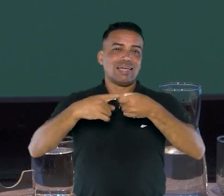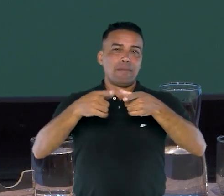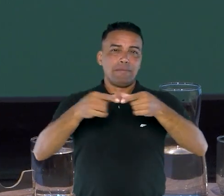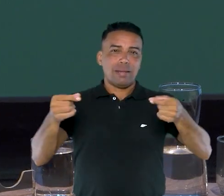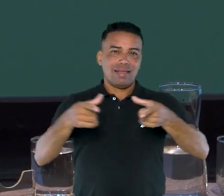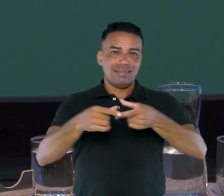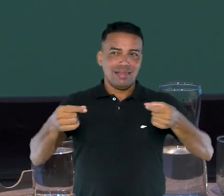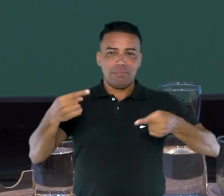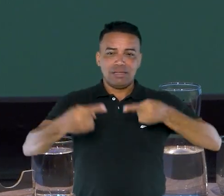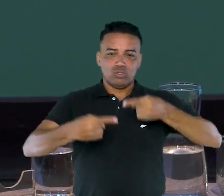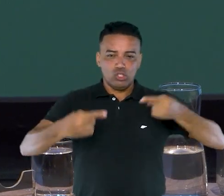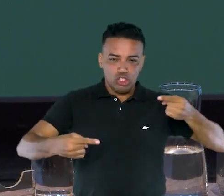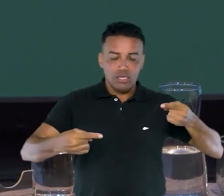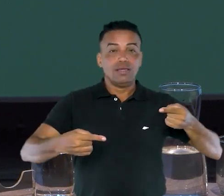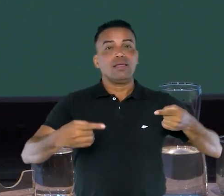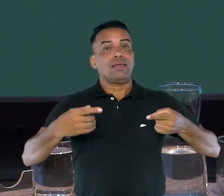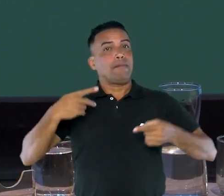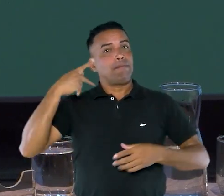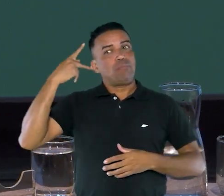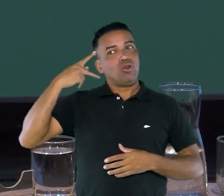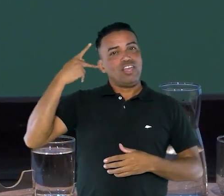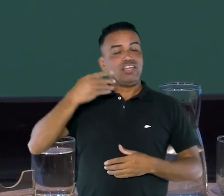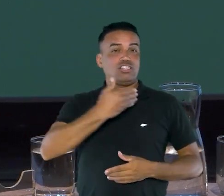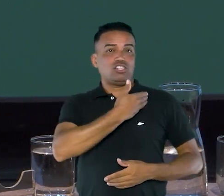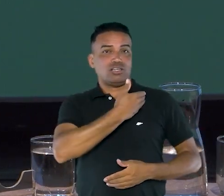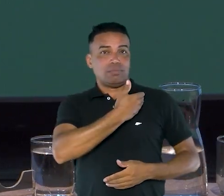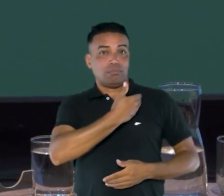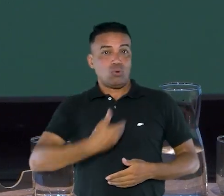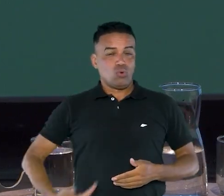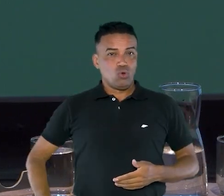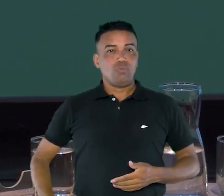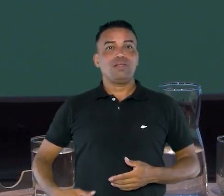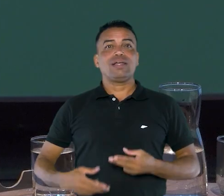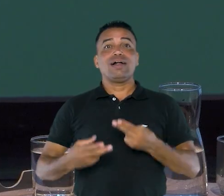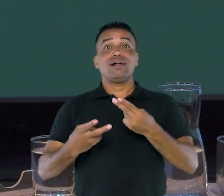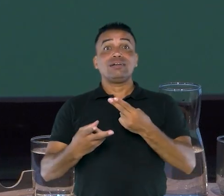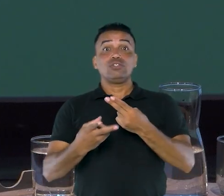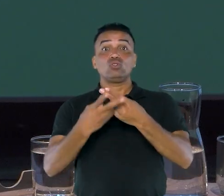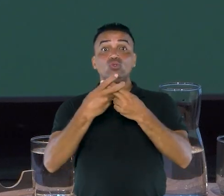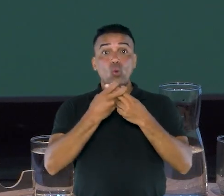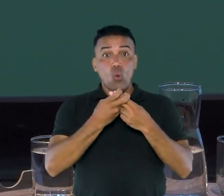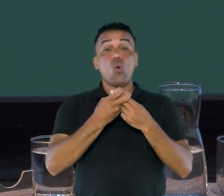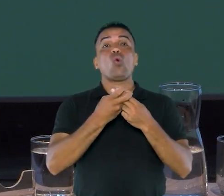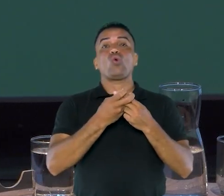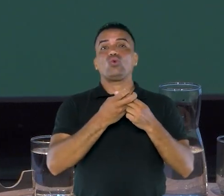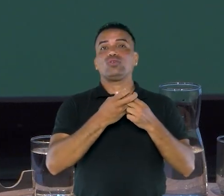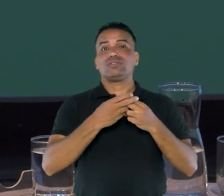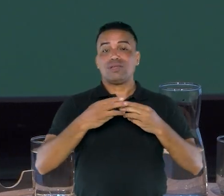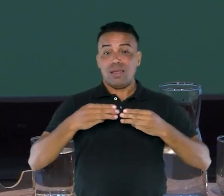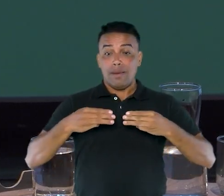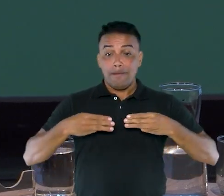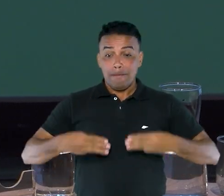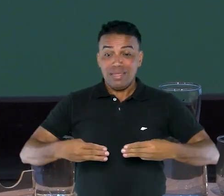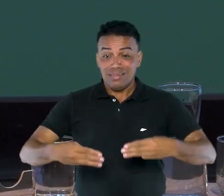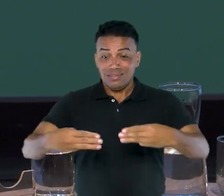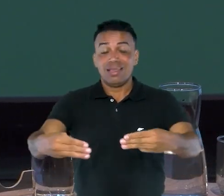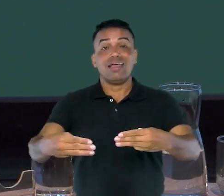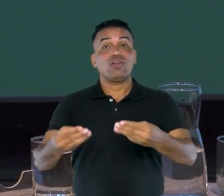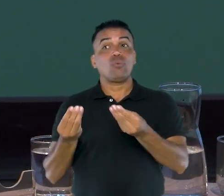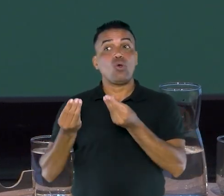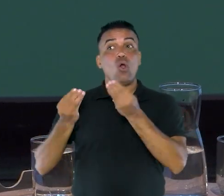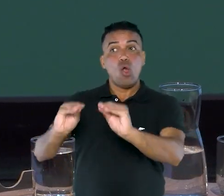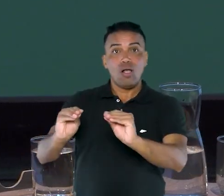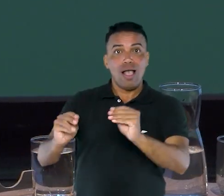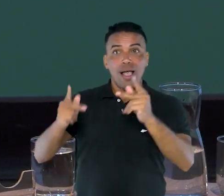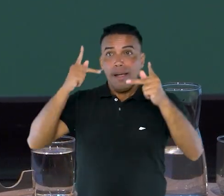terra, discutir política pública, e SUS, e ministério disso, e ministério daquilo, como aplicar a